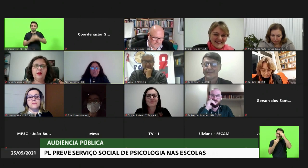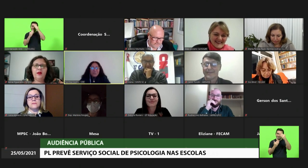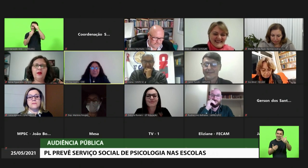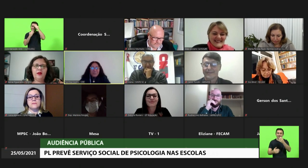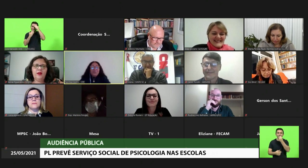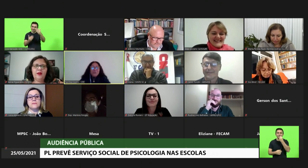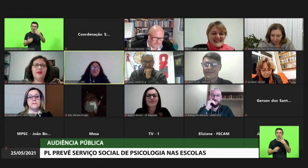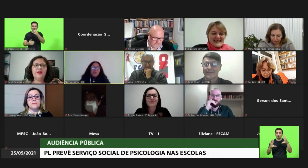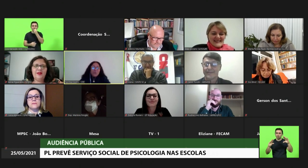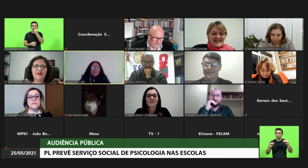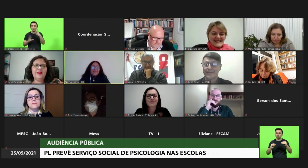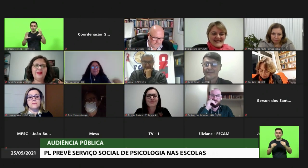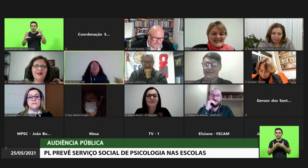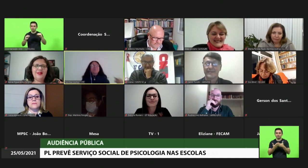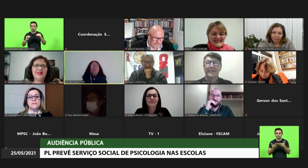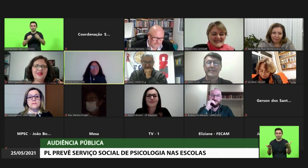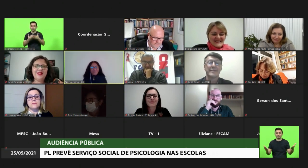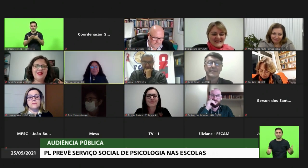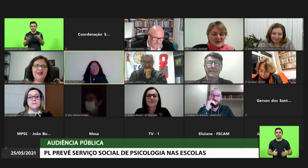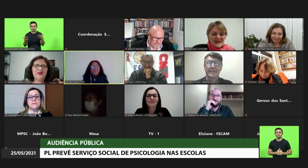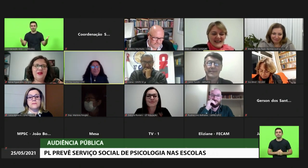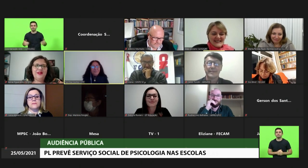noite para todos e todas.